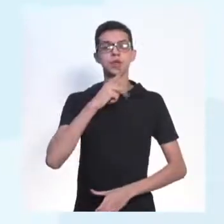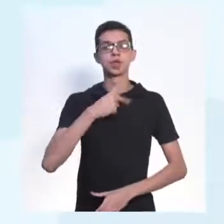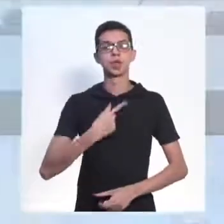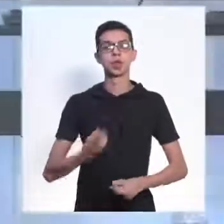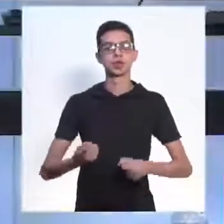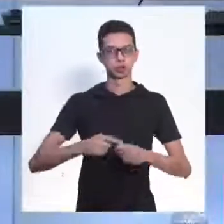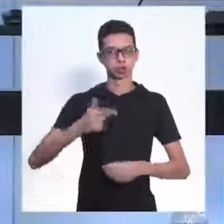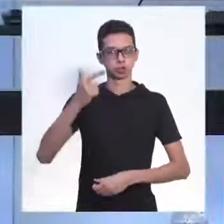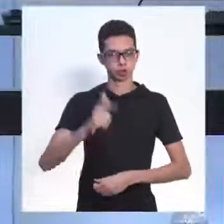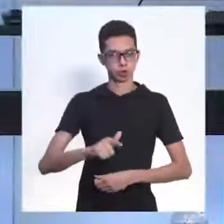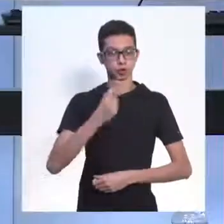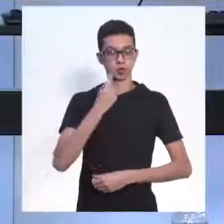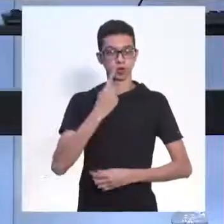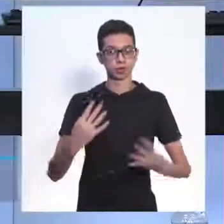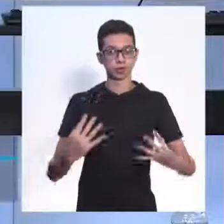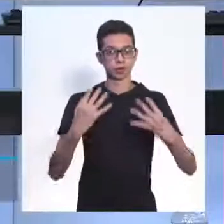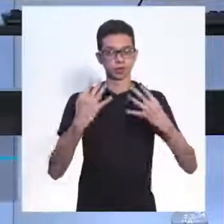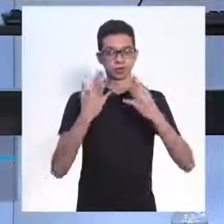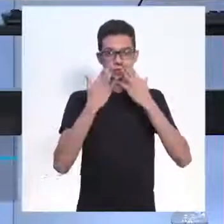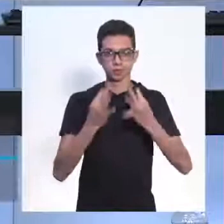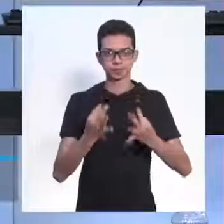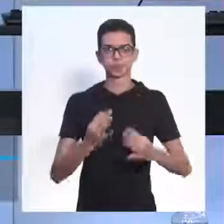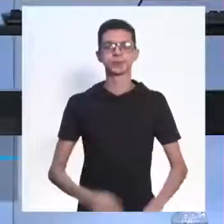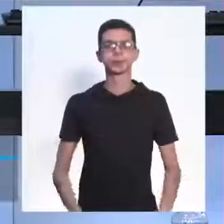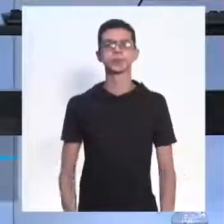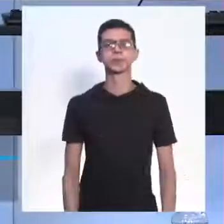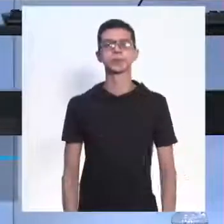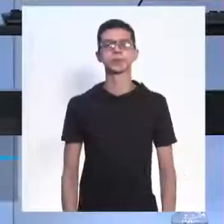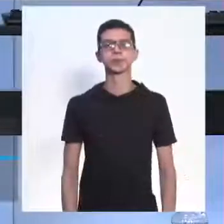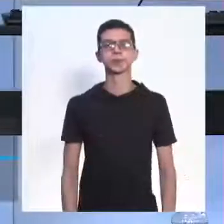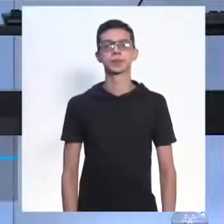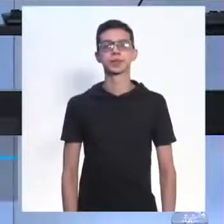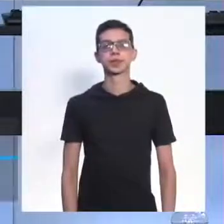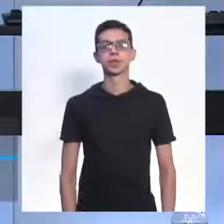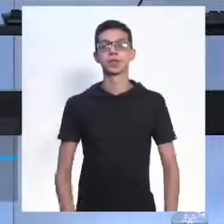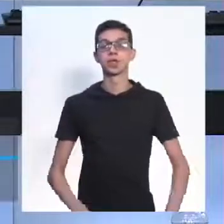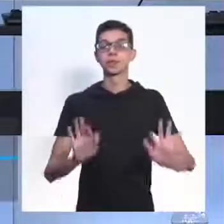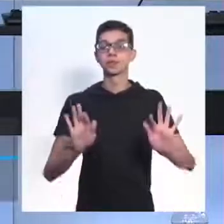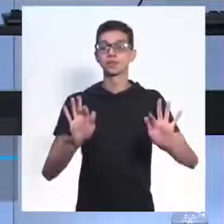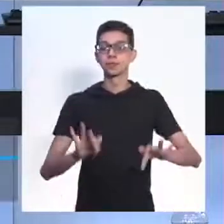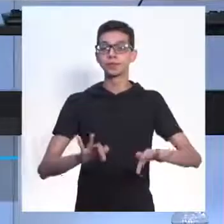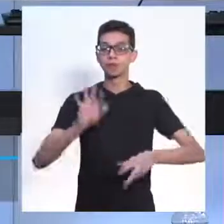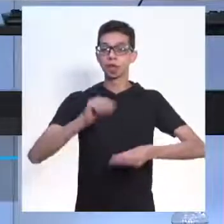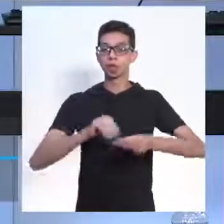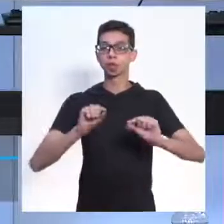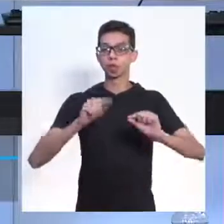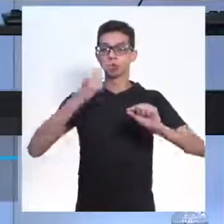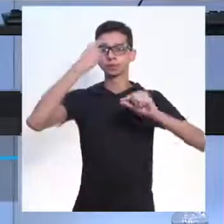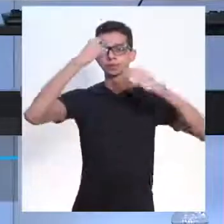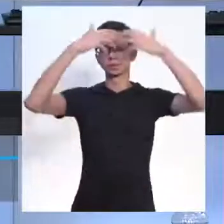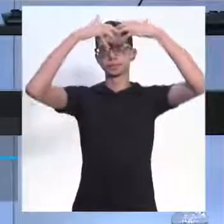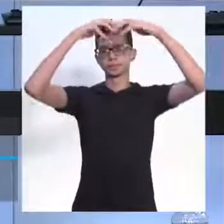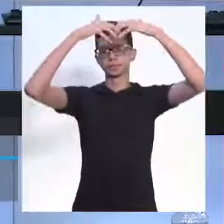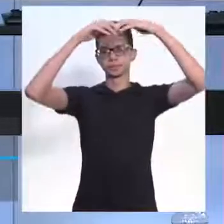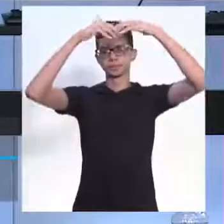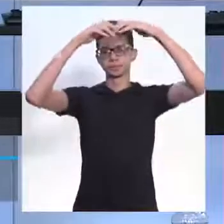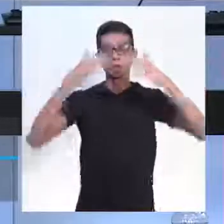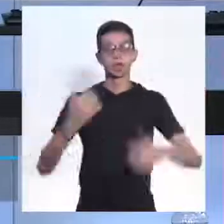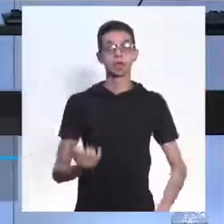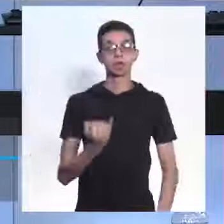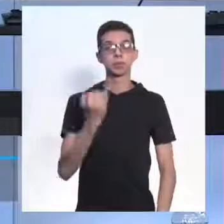gostaria de voltar aqui com vocês e pra gente finalizar essa essas idéias a